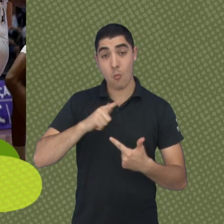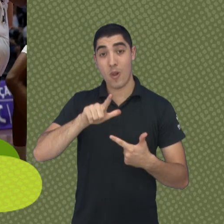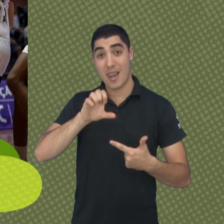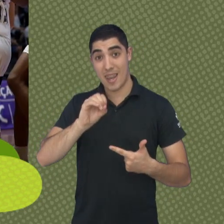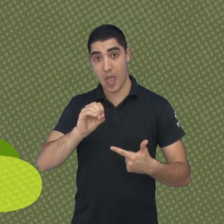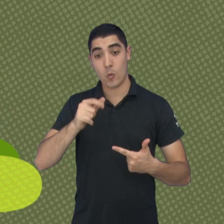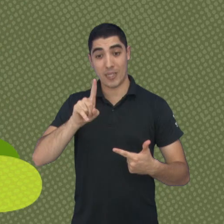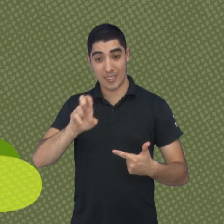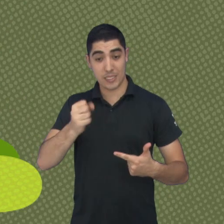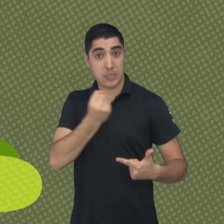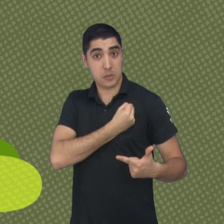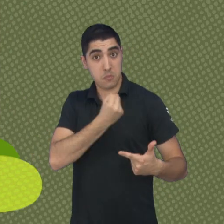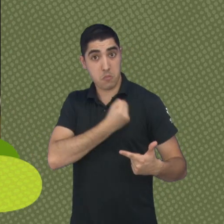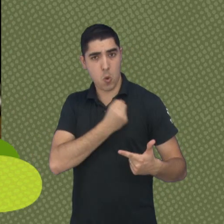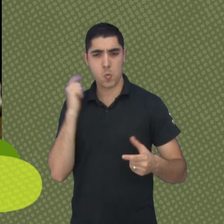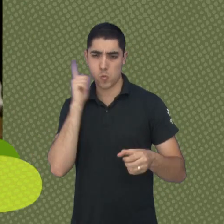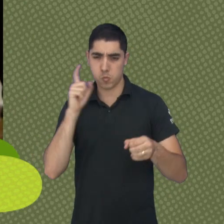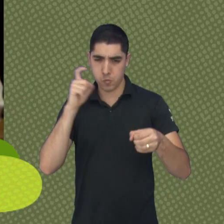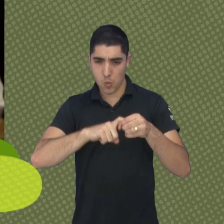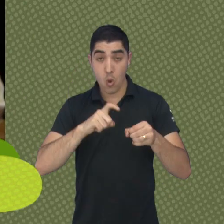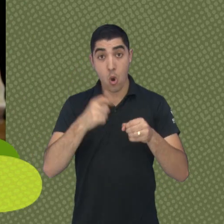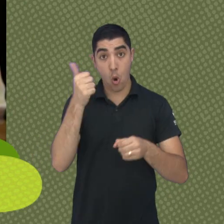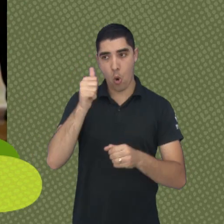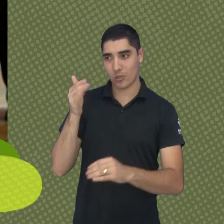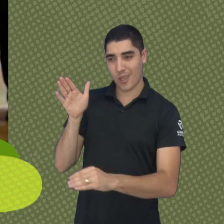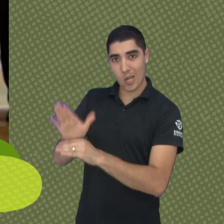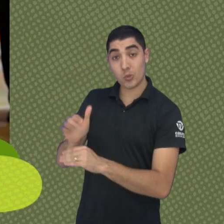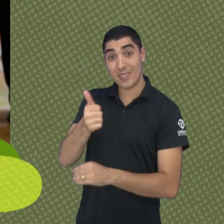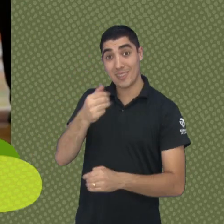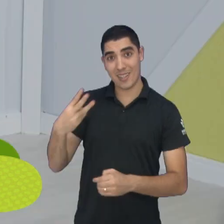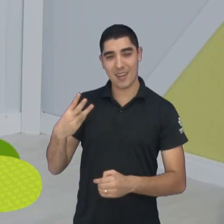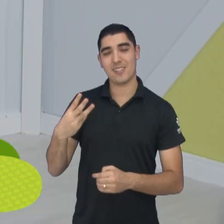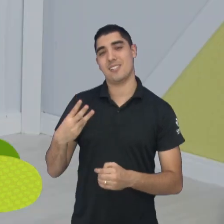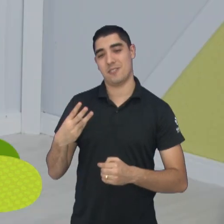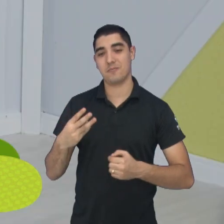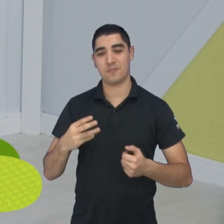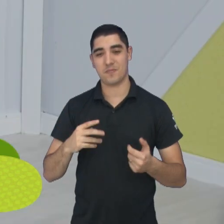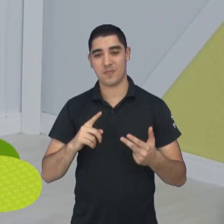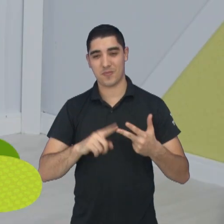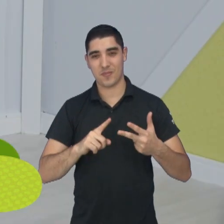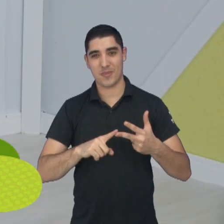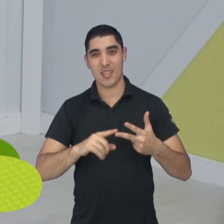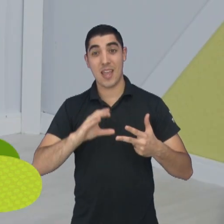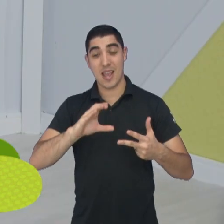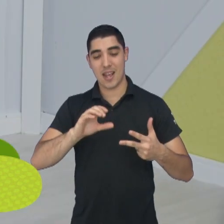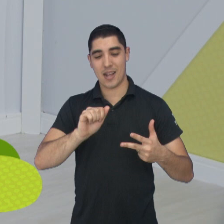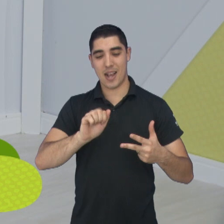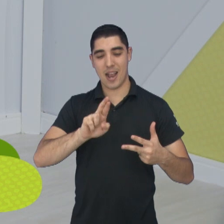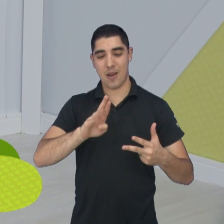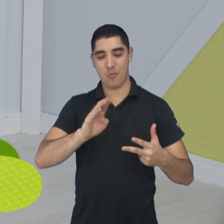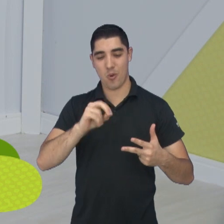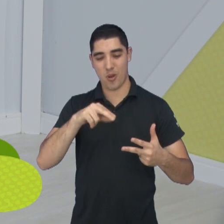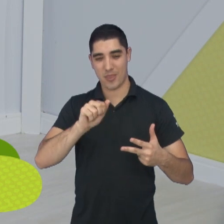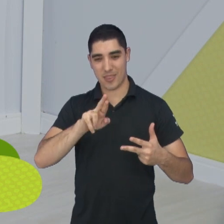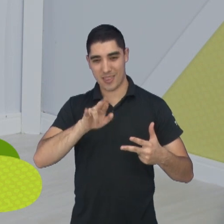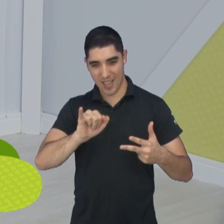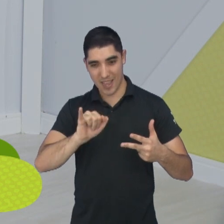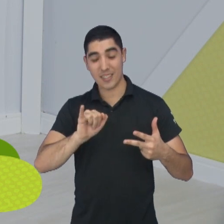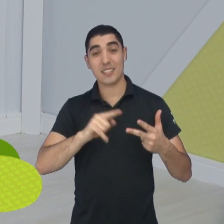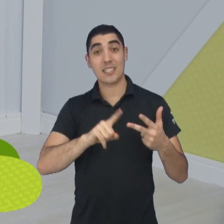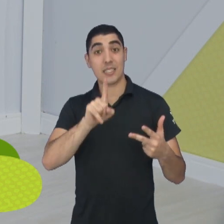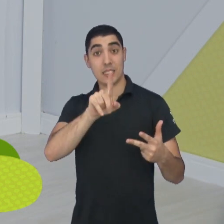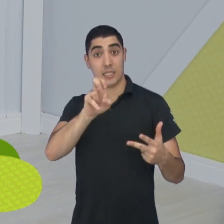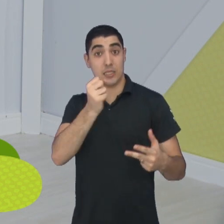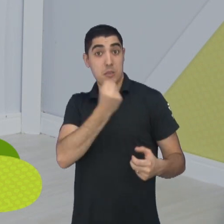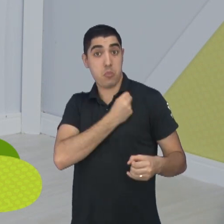ele, 15 pontos, 11 rebotes e 3 assistências. Bota pra cá, Biteco. Renato Carbonari com 15 pontos,